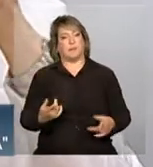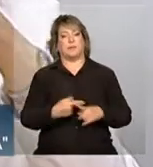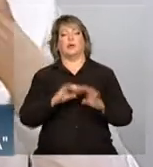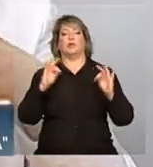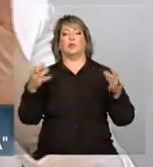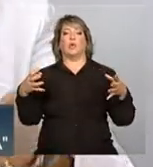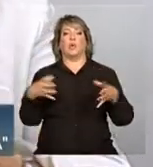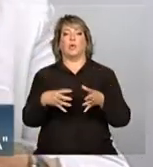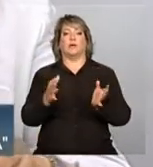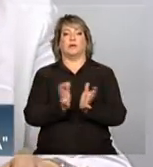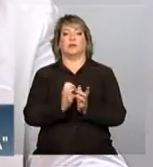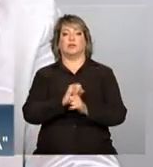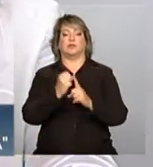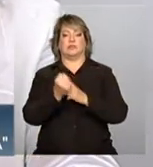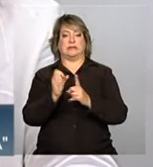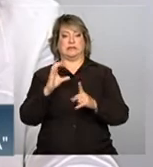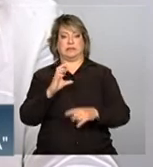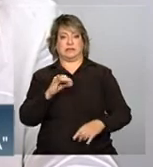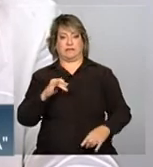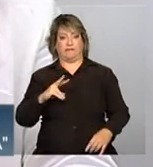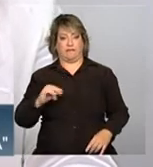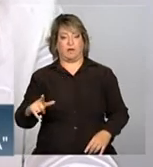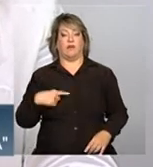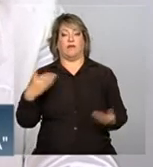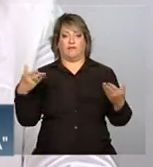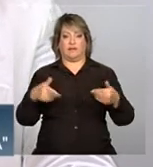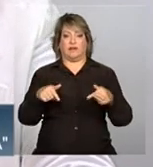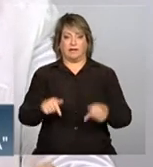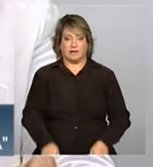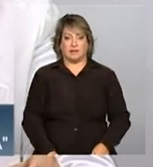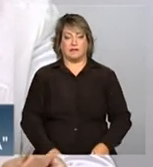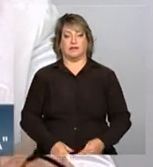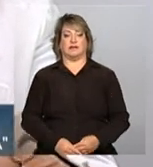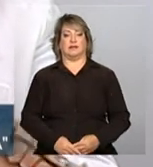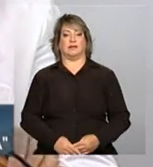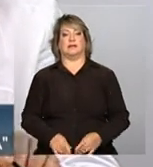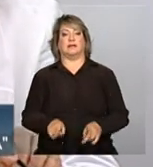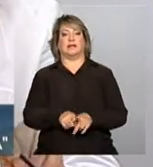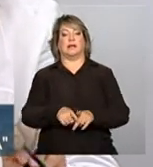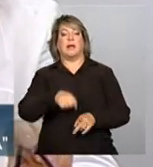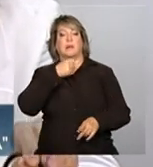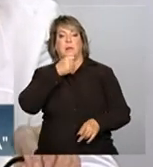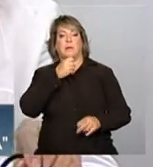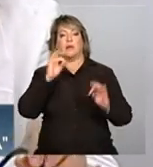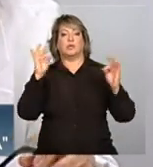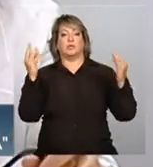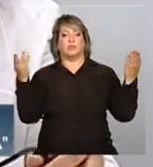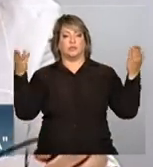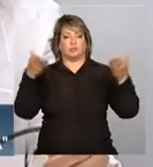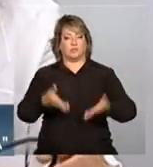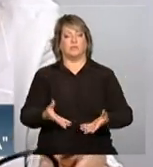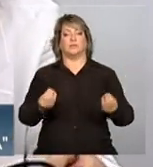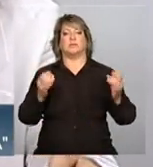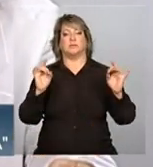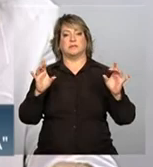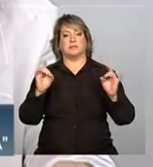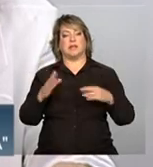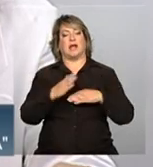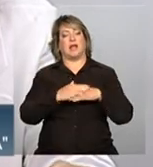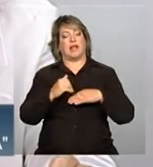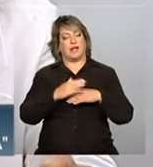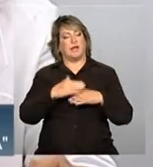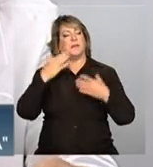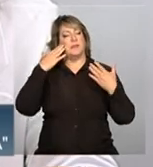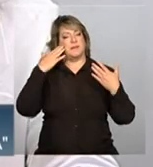toda a sociedade civil, que também abrilhantou, e à imprensa de uma forma muito especial e muito